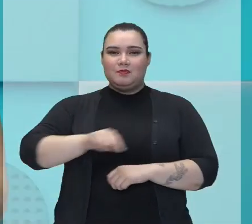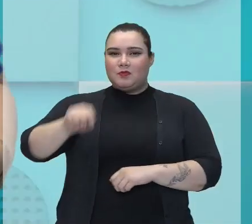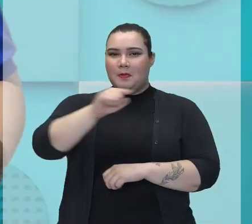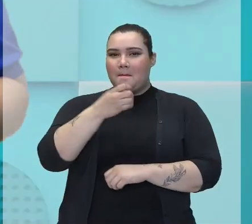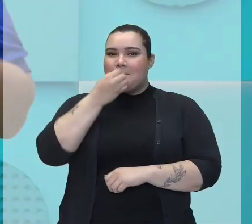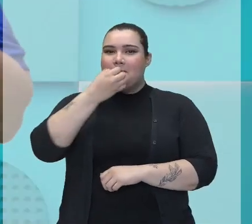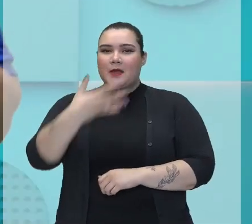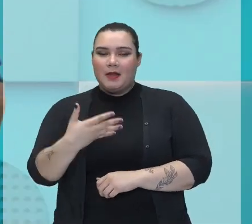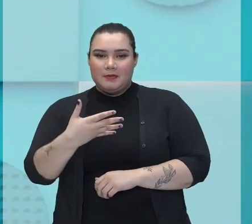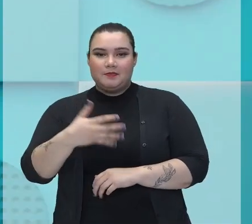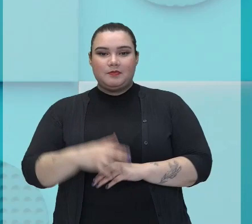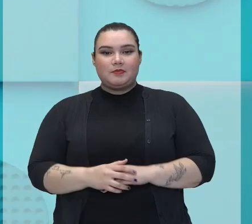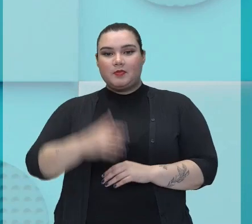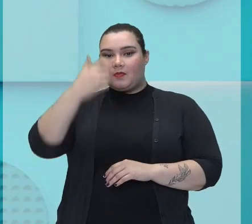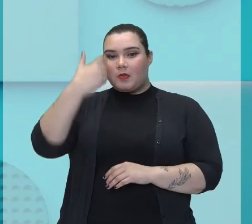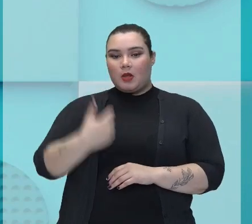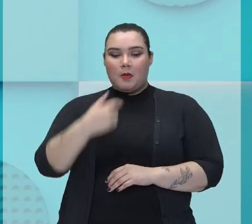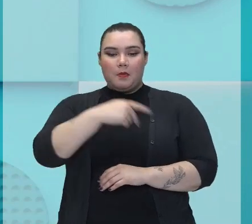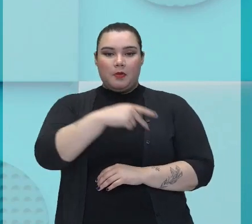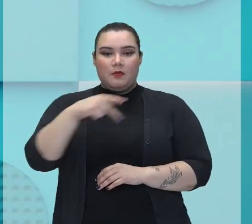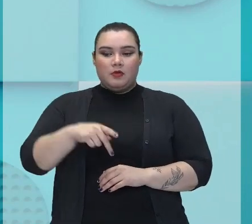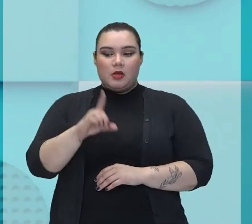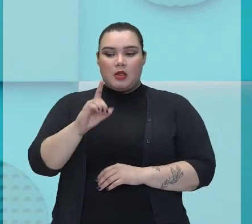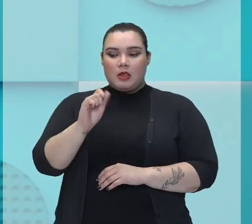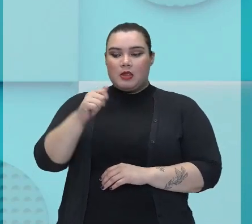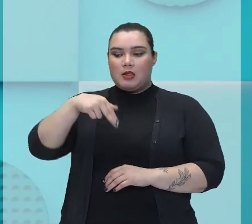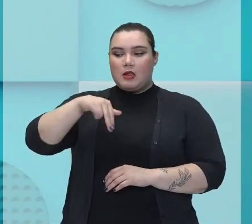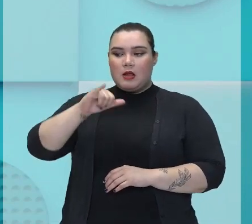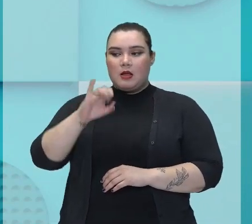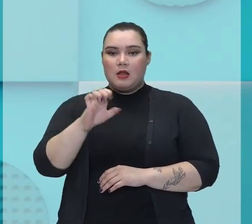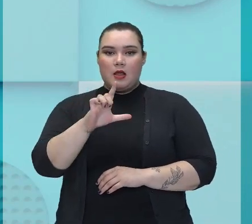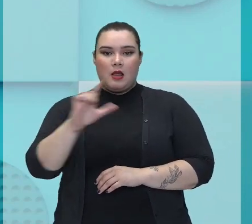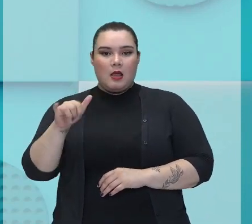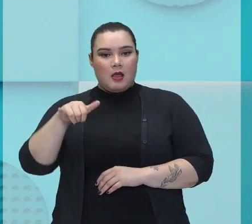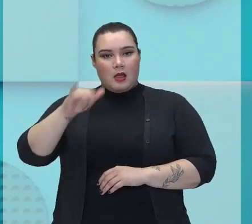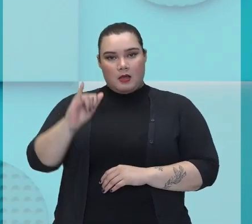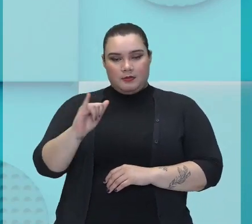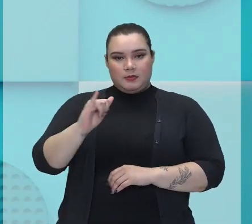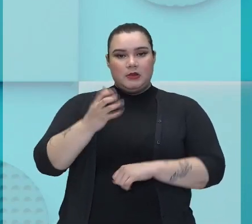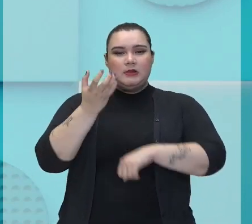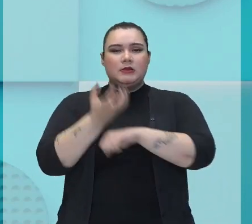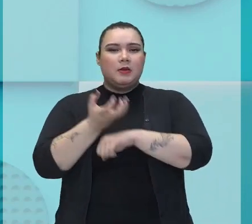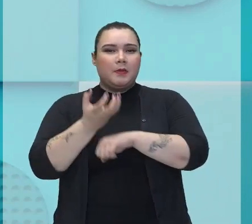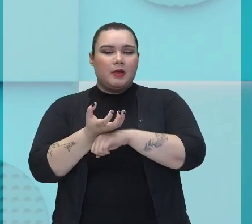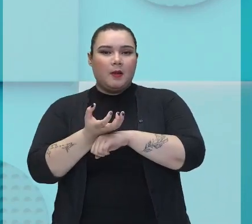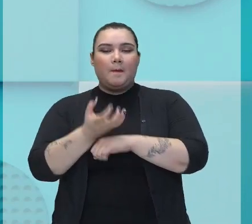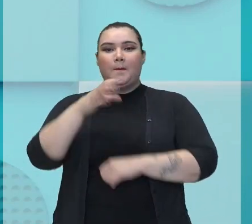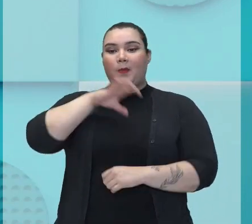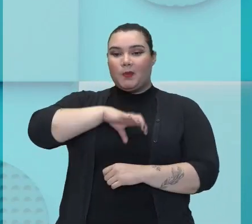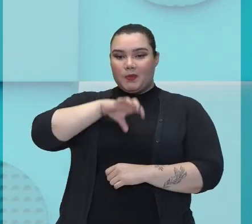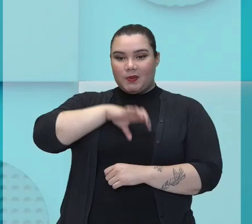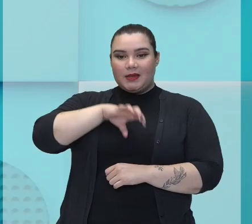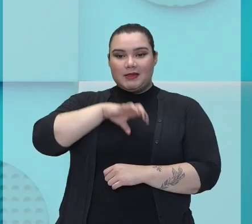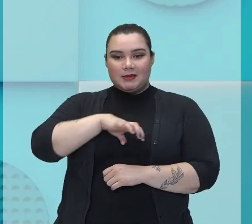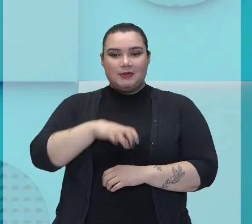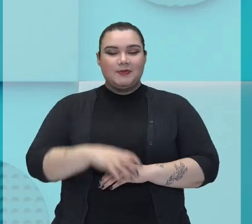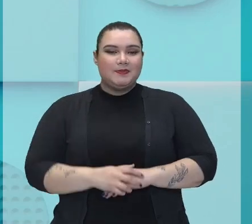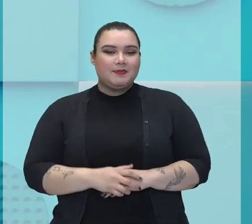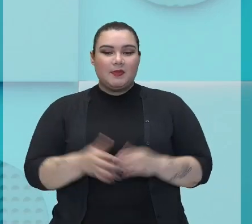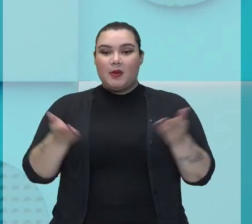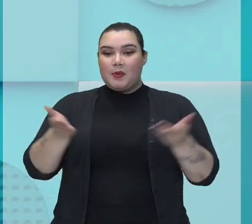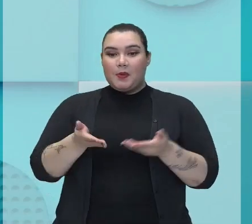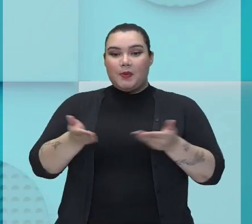bem. Eu sou a professora Daniele Costa, do componente de língua portuguesa. Vamos